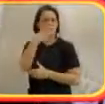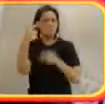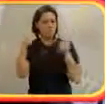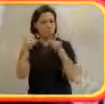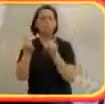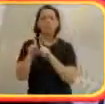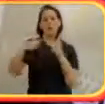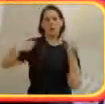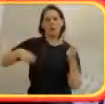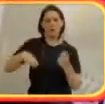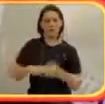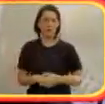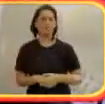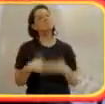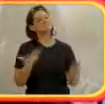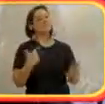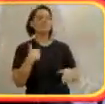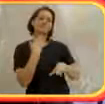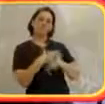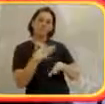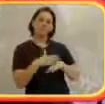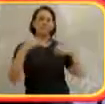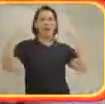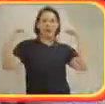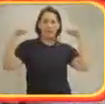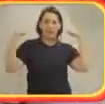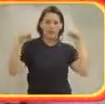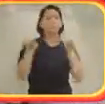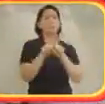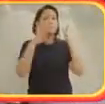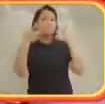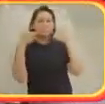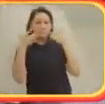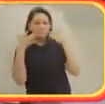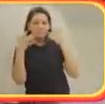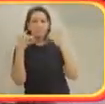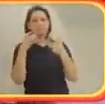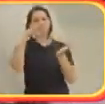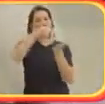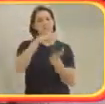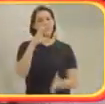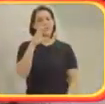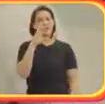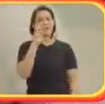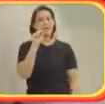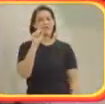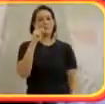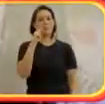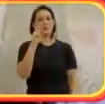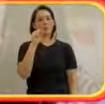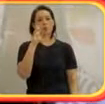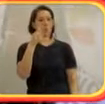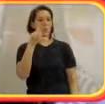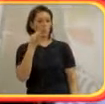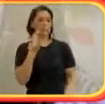ativa, além da música, além do cavaco. Eu faço aula de academia, eu